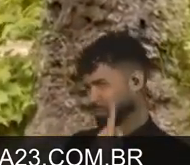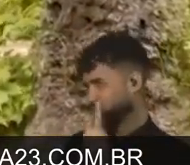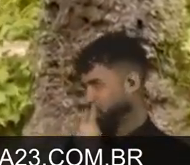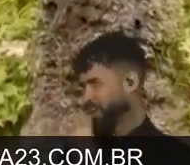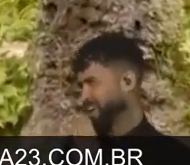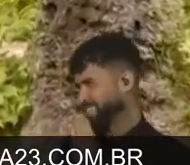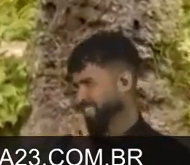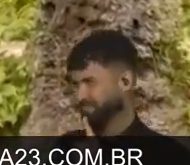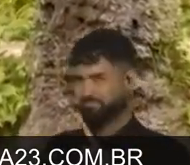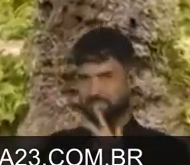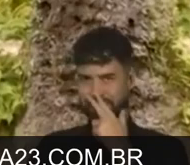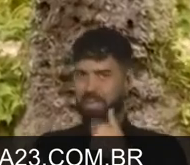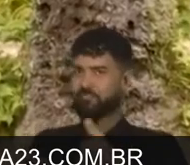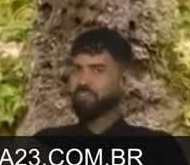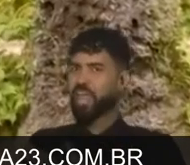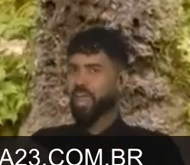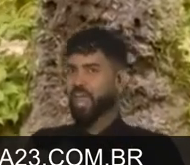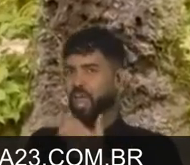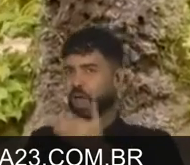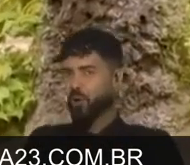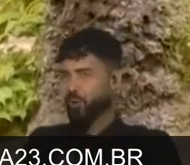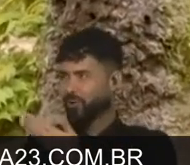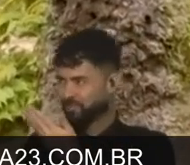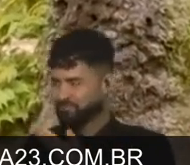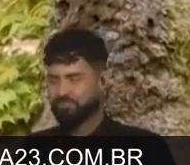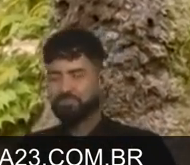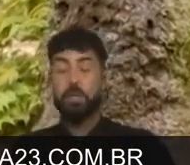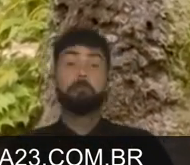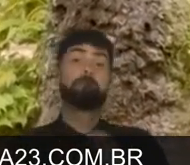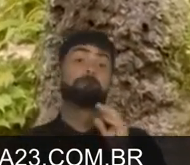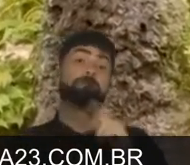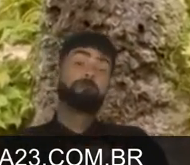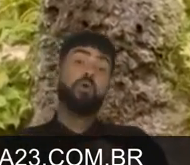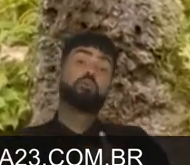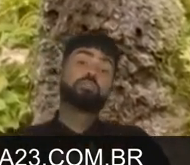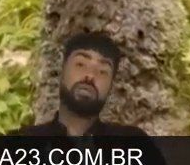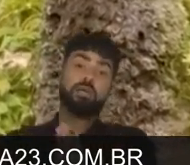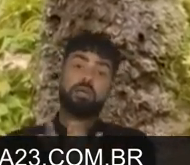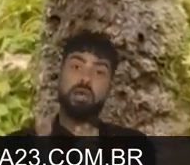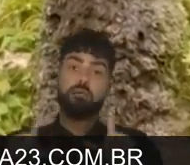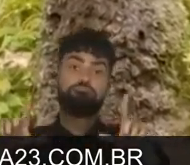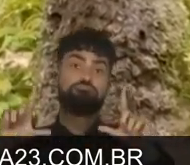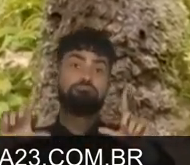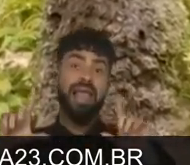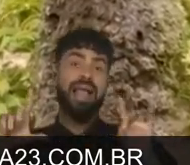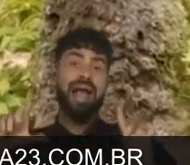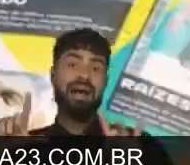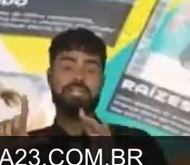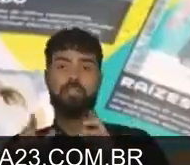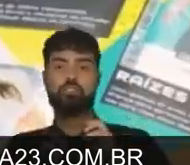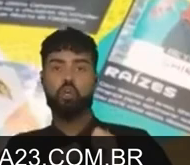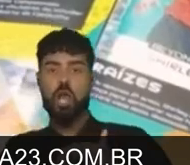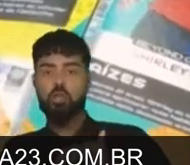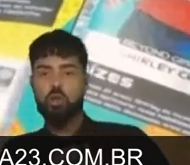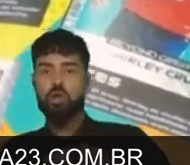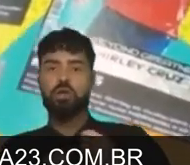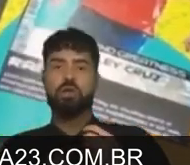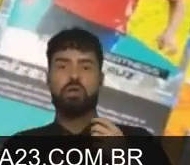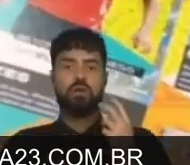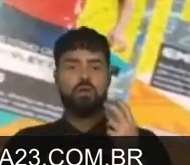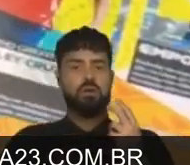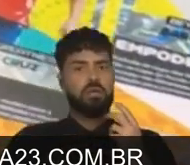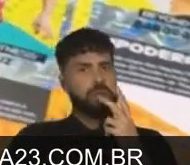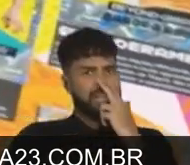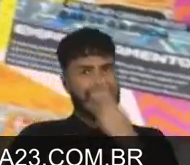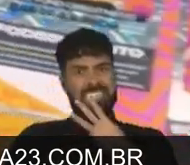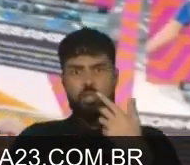uma das coisas que eu achei mais legal foi justamente a figurinha com destaques de cada jogadora de cada seleção. São 32 destaques. Cara, isso é